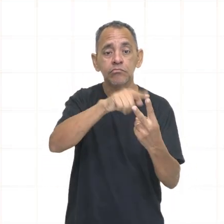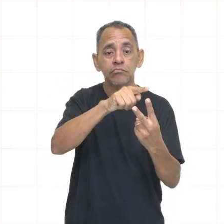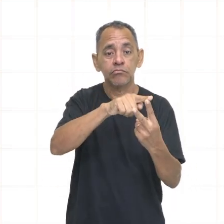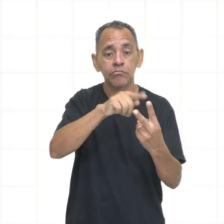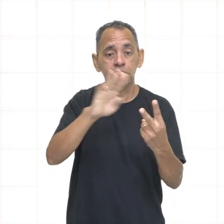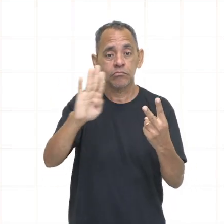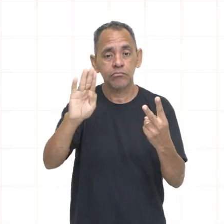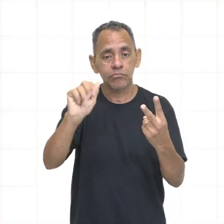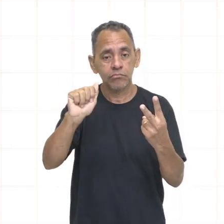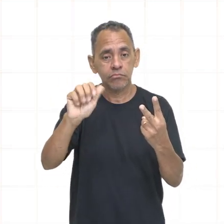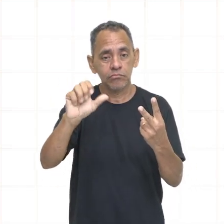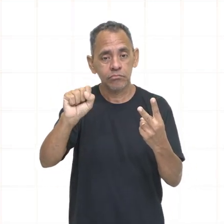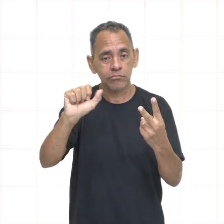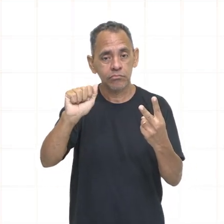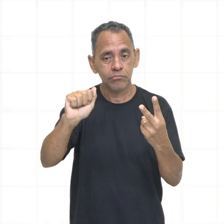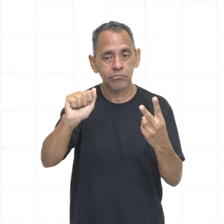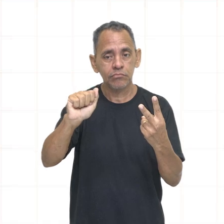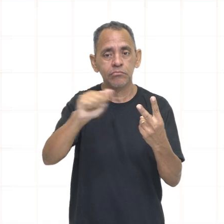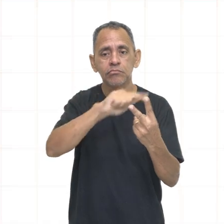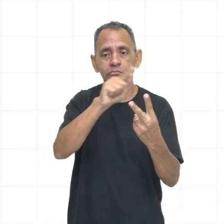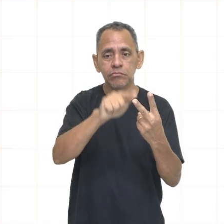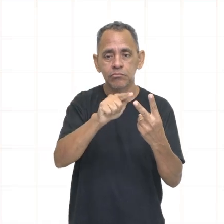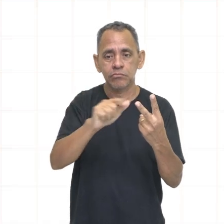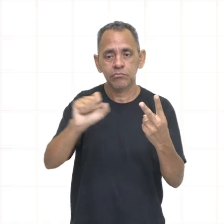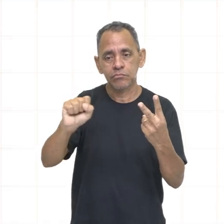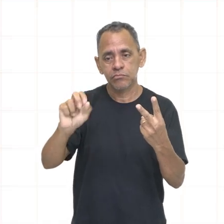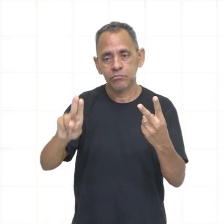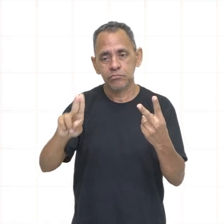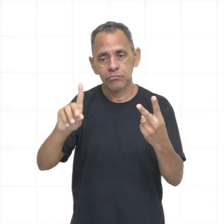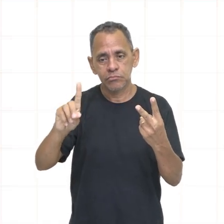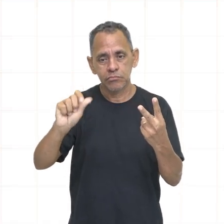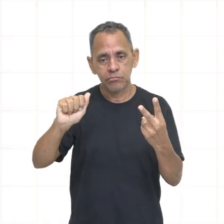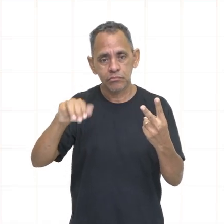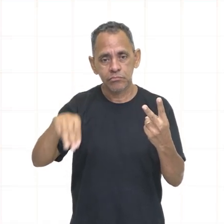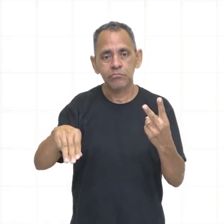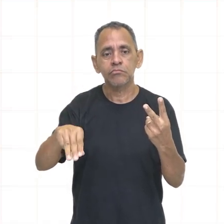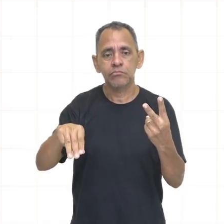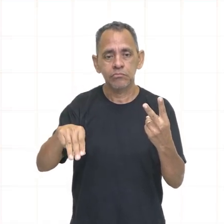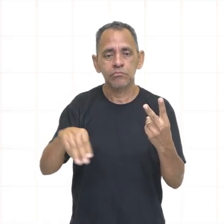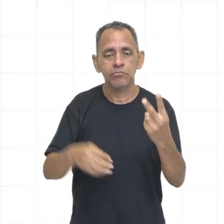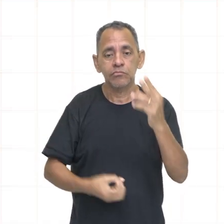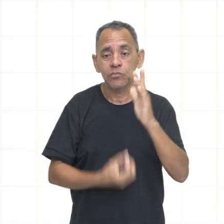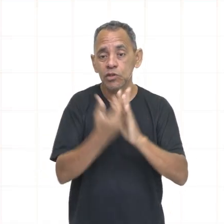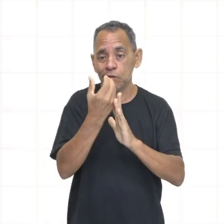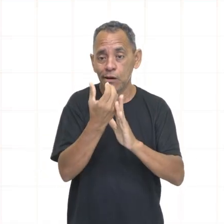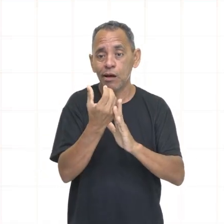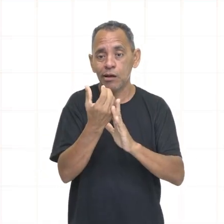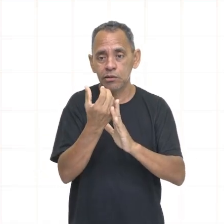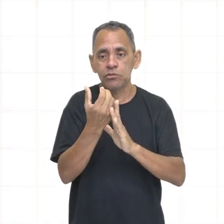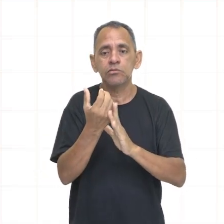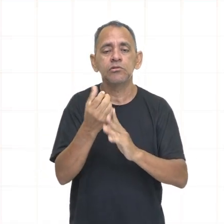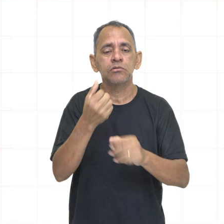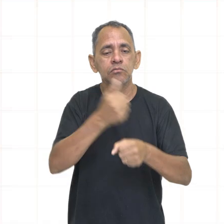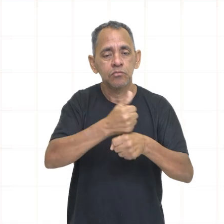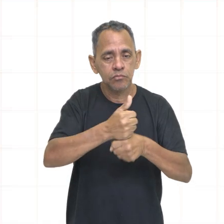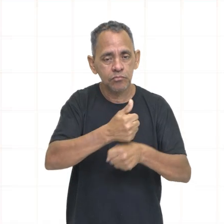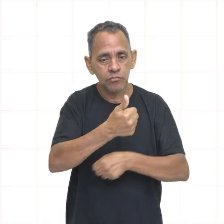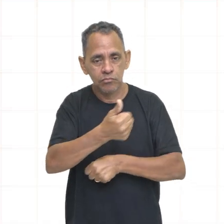da Amazônia e a SUDAM. O Banco da Amazônia S.A., Sociedade Anônima, foi criado em